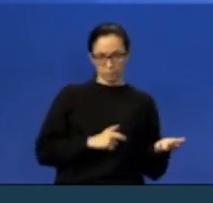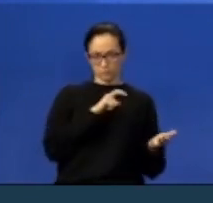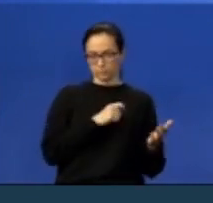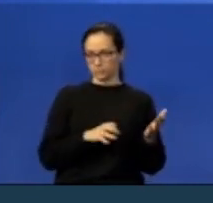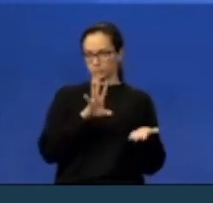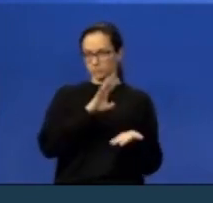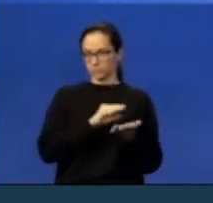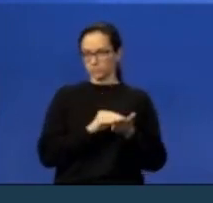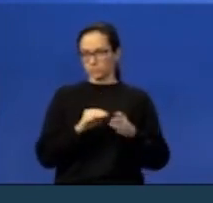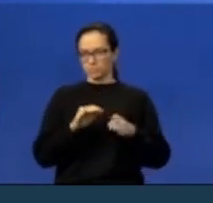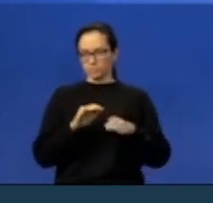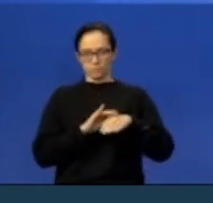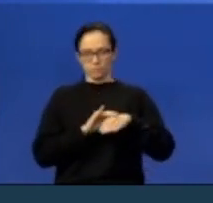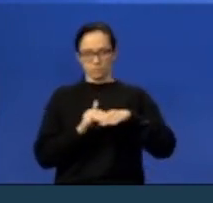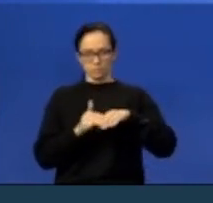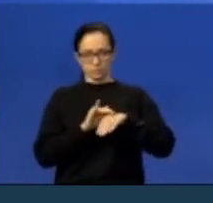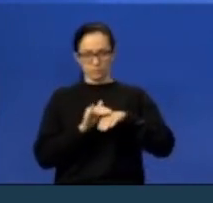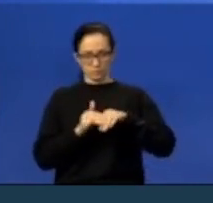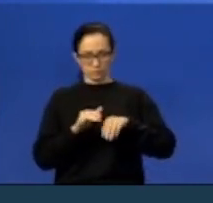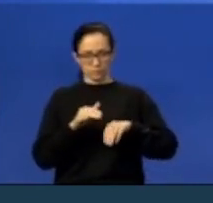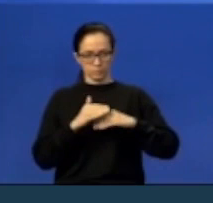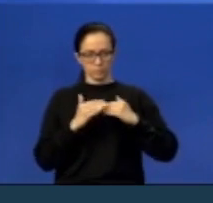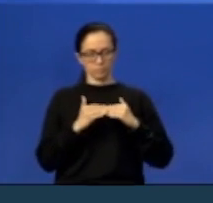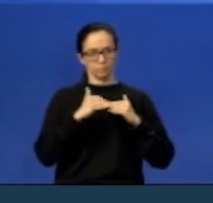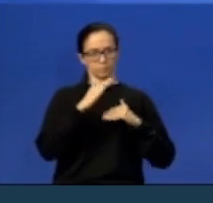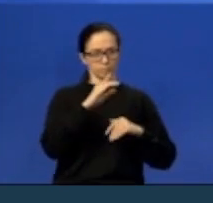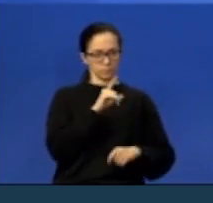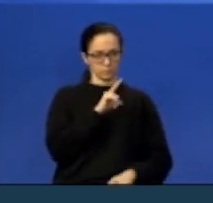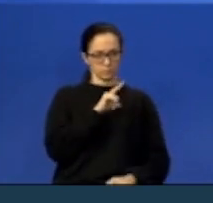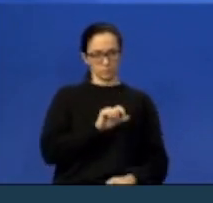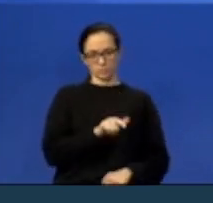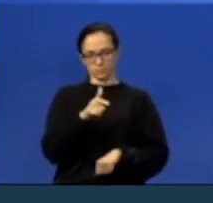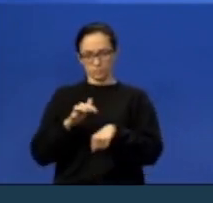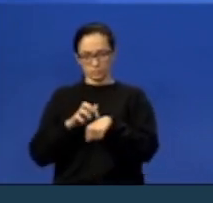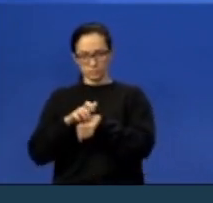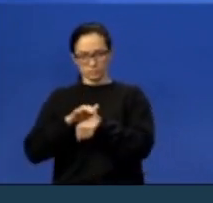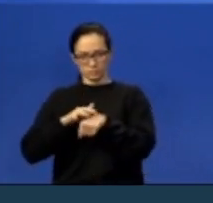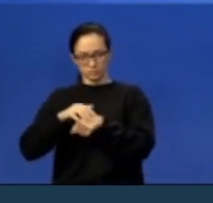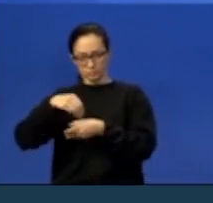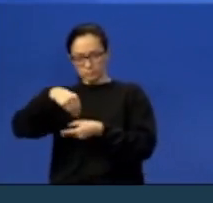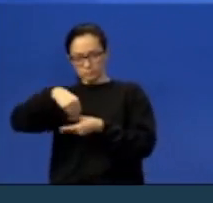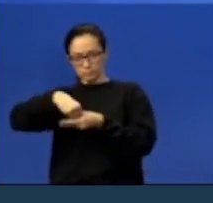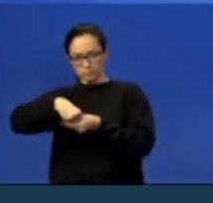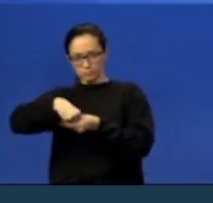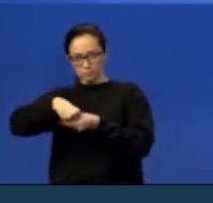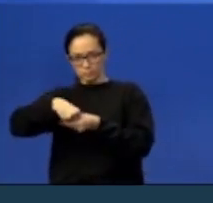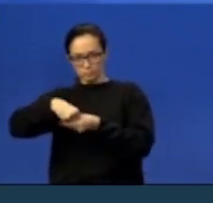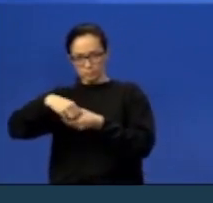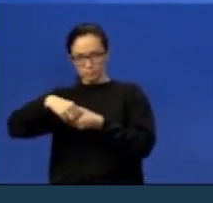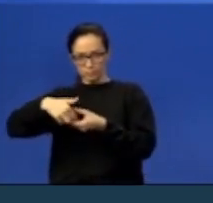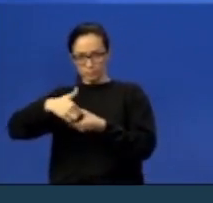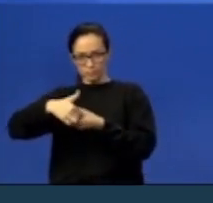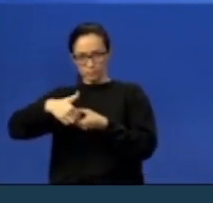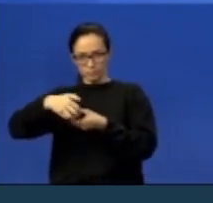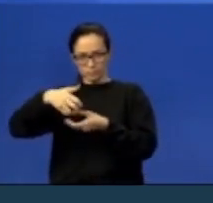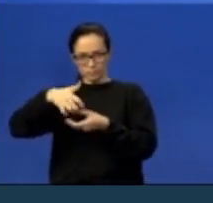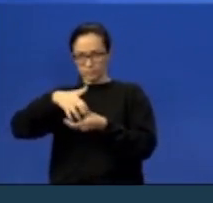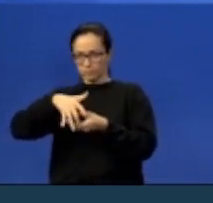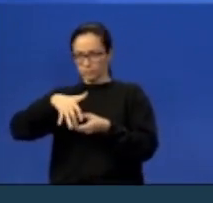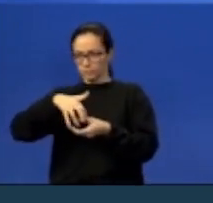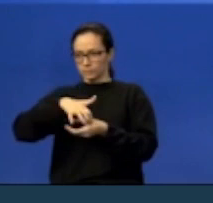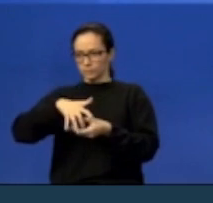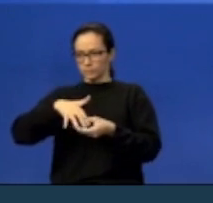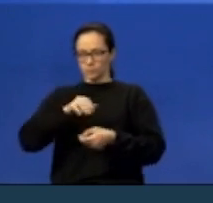principalmente na superfície do osso e o osso trabecular, o esponjoso, ele está localizado mais no interior do